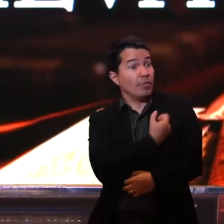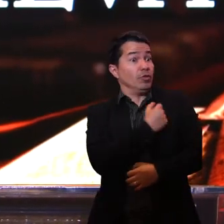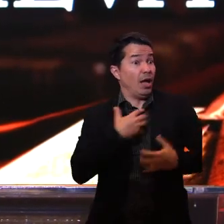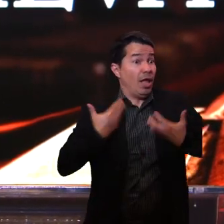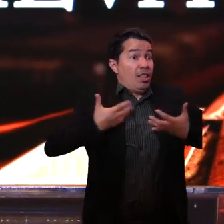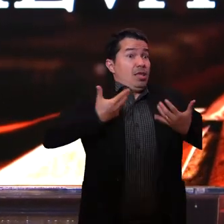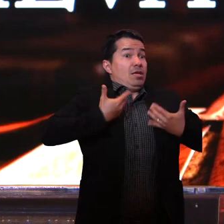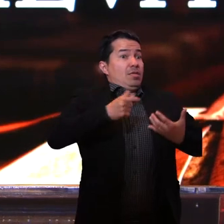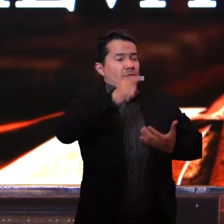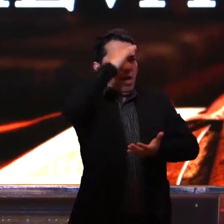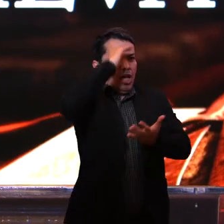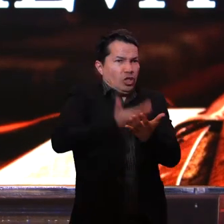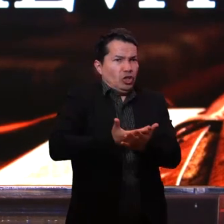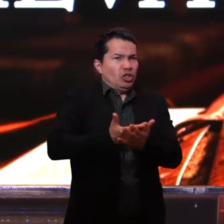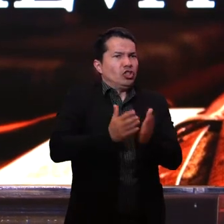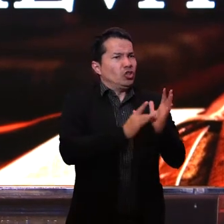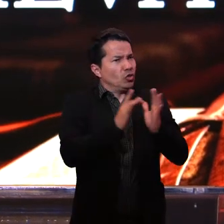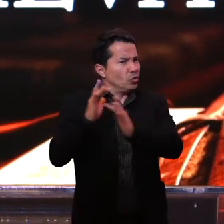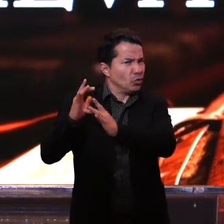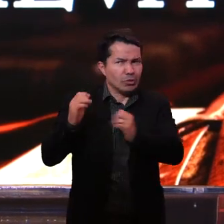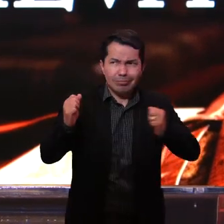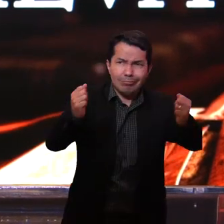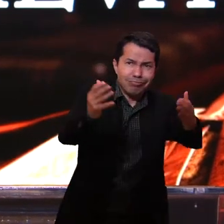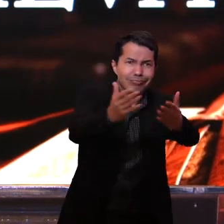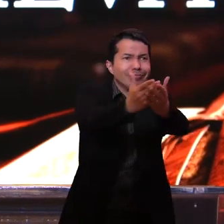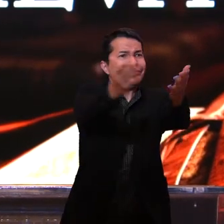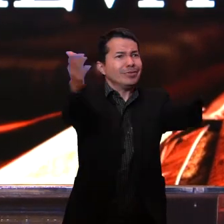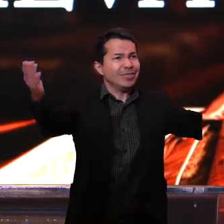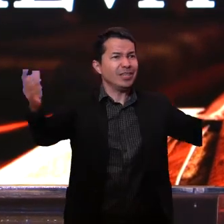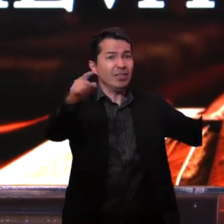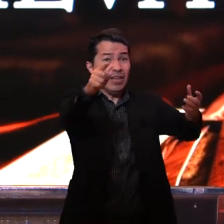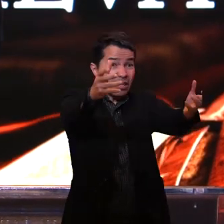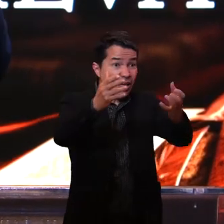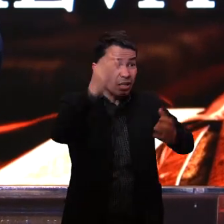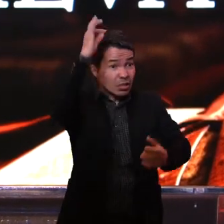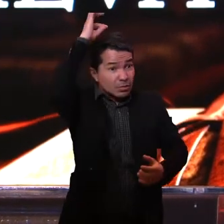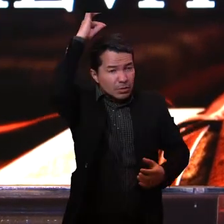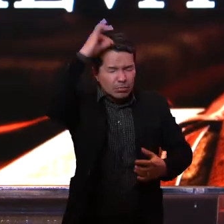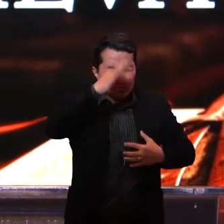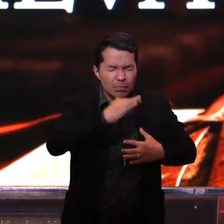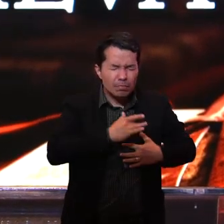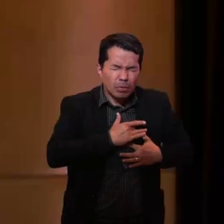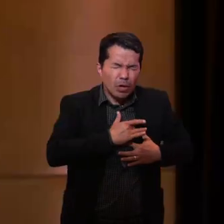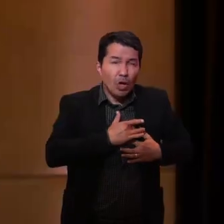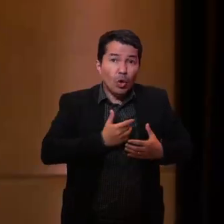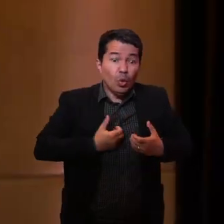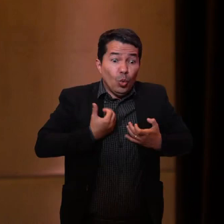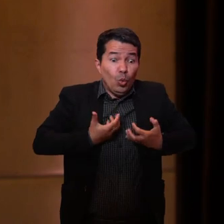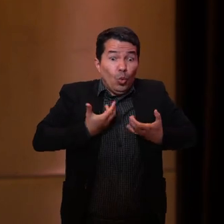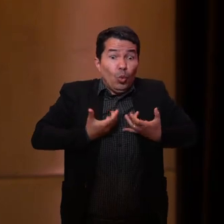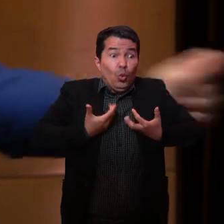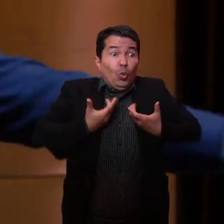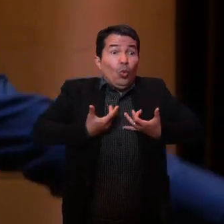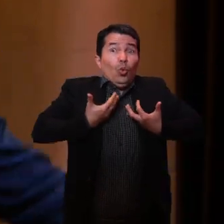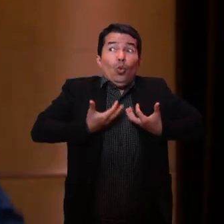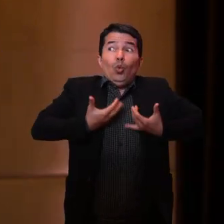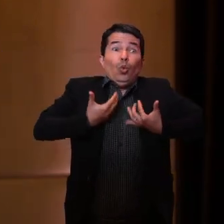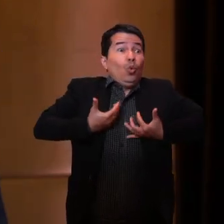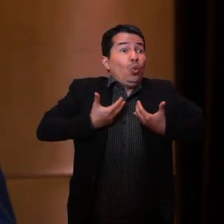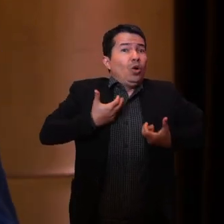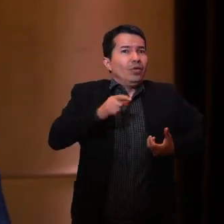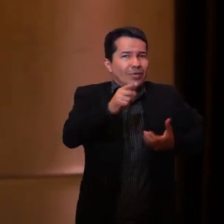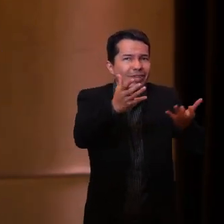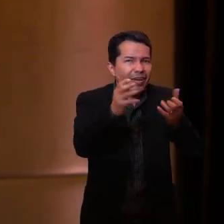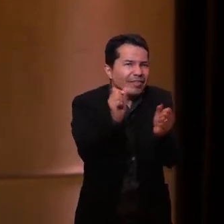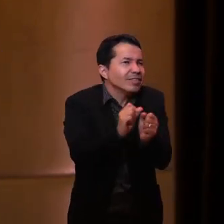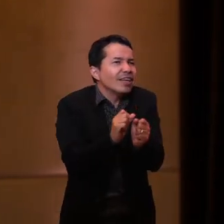certeza, ah, quer ser vivificado no Espírito, ouvir Deus, entender as coisas de Deus, o que preciso fazer é simples: